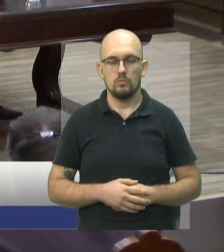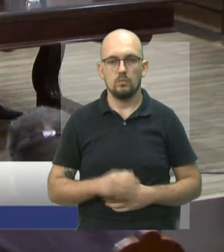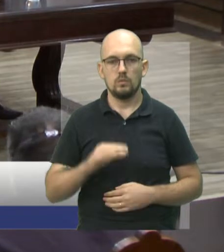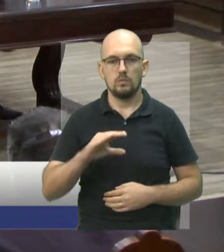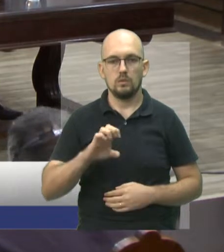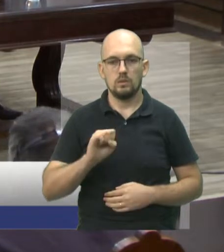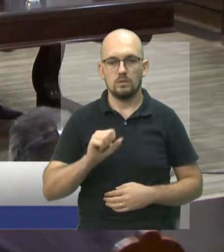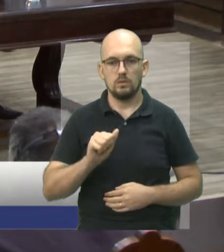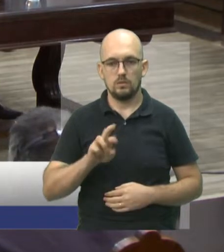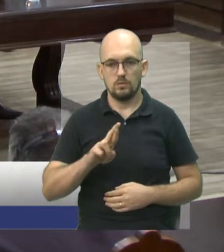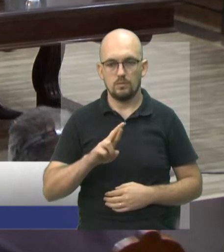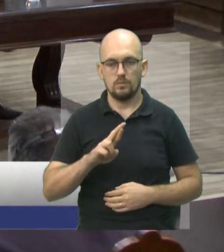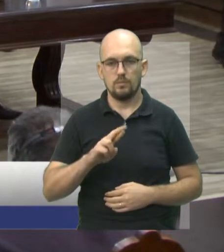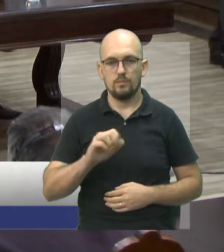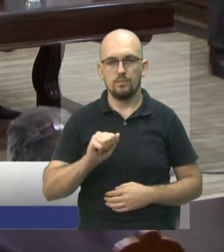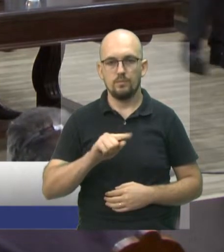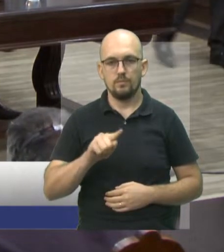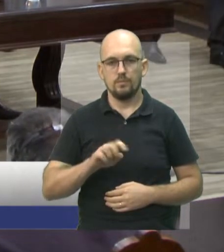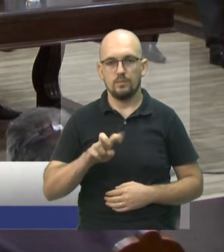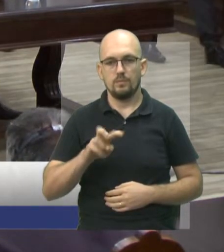César Carlos Azevedo.